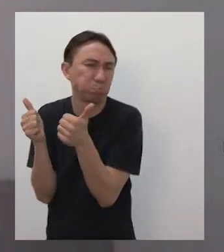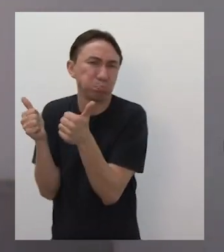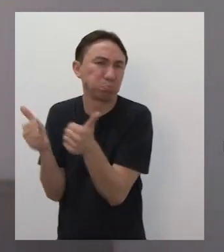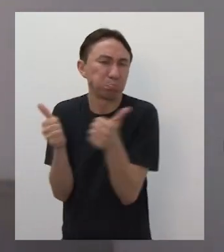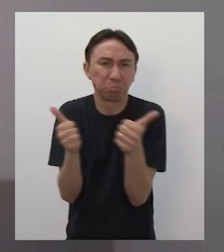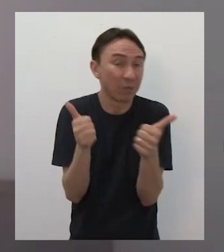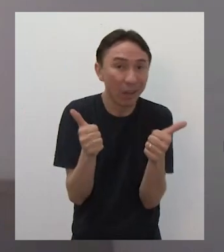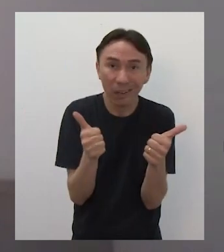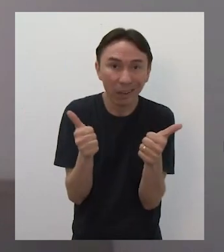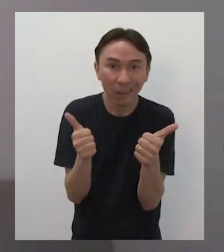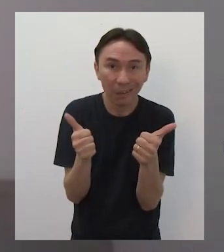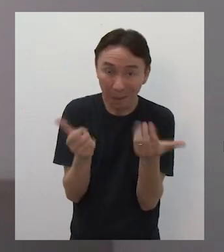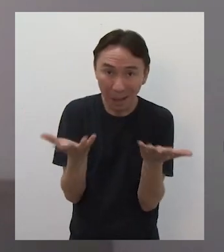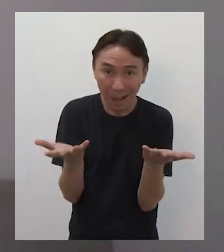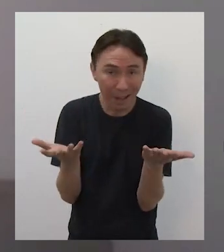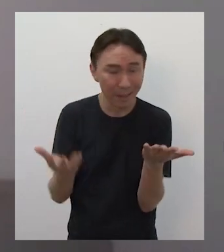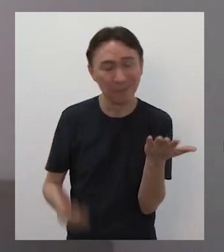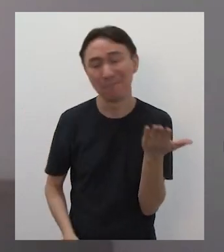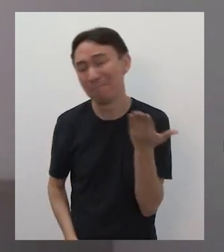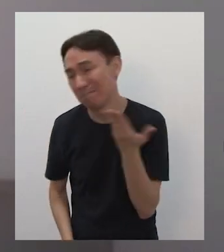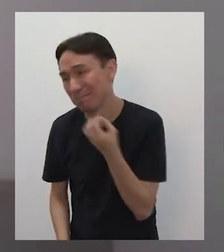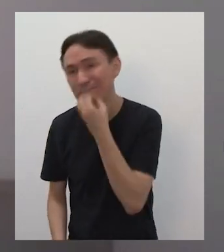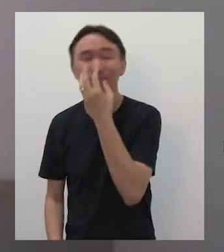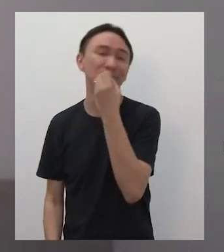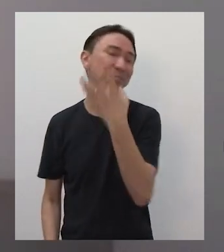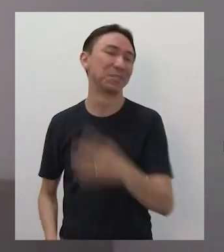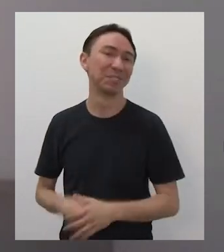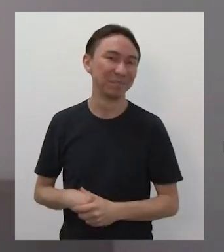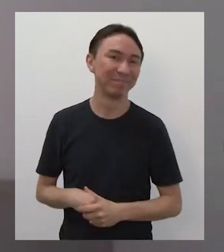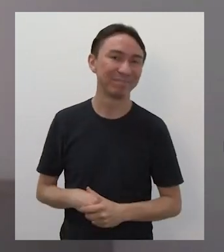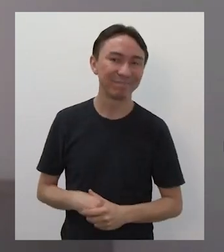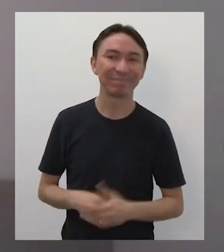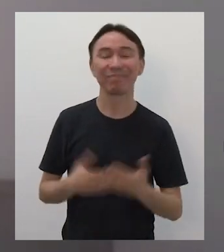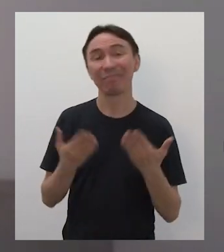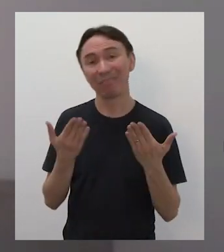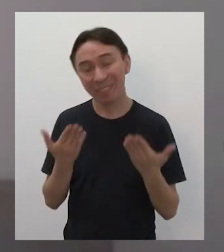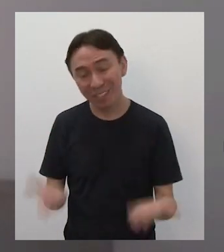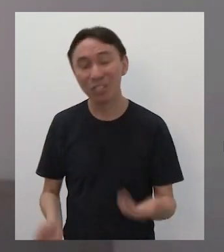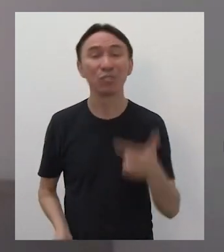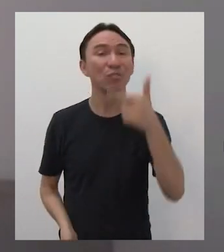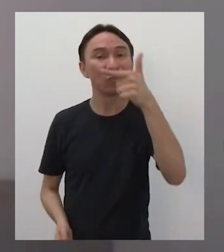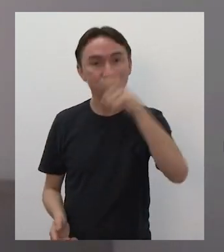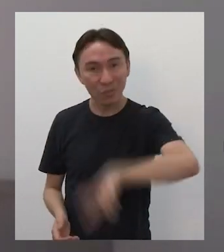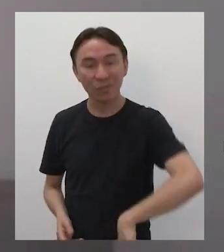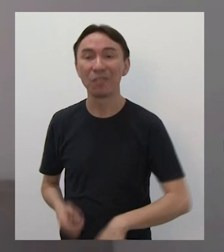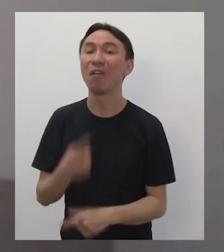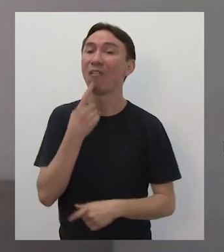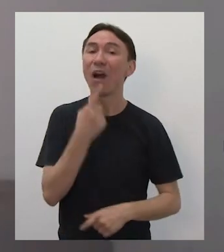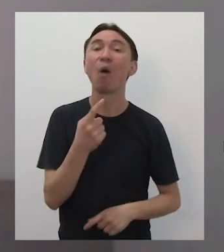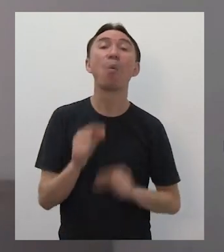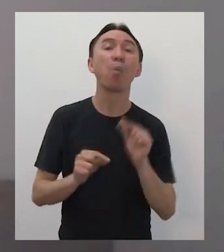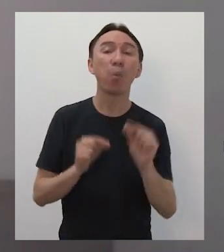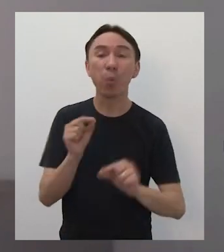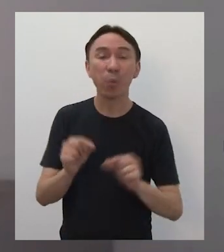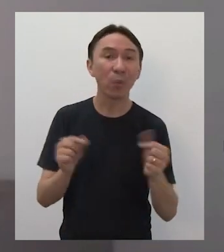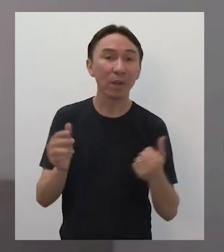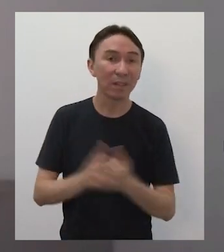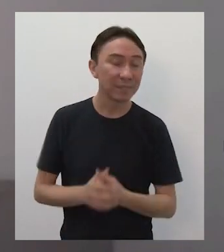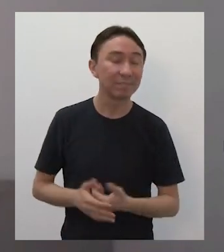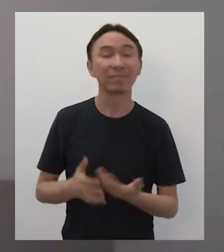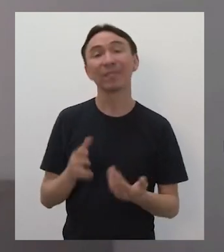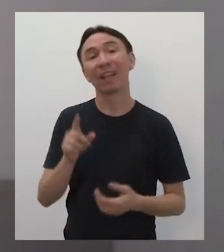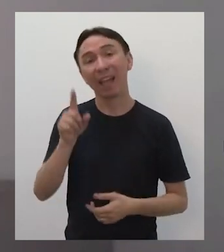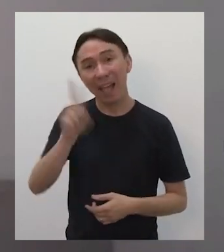a gente está bem. Então, eu acho que é isso. Eu volto a falar do olhar do olhar sensível, do